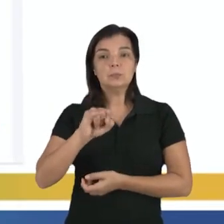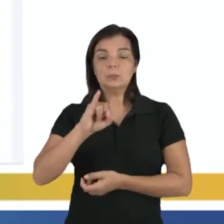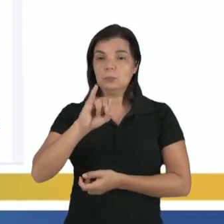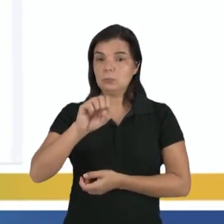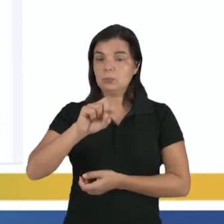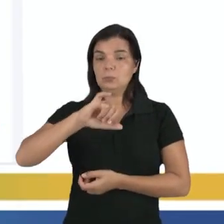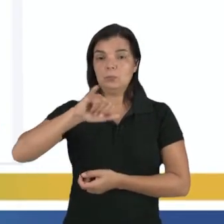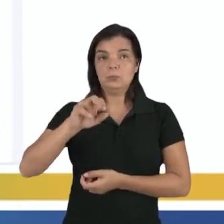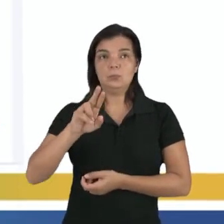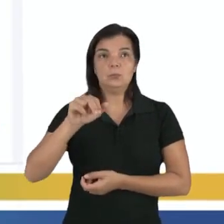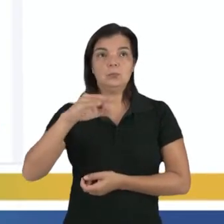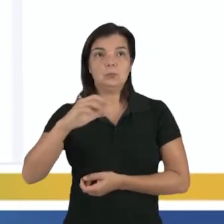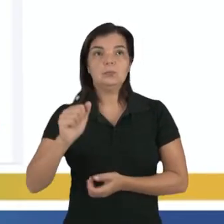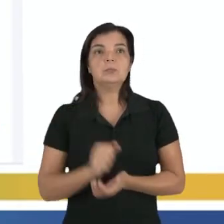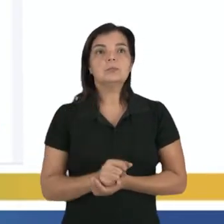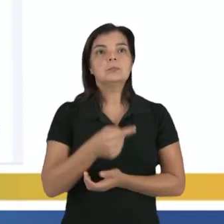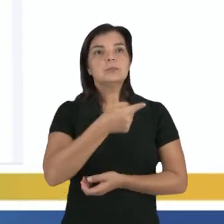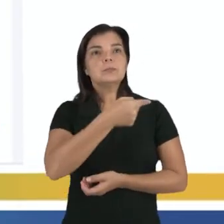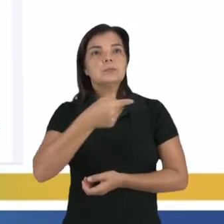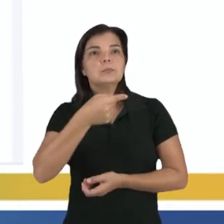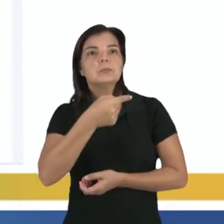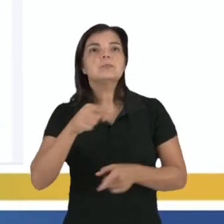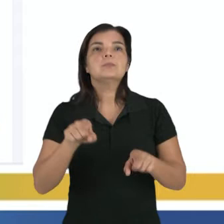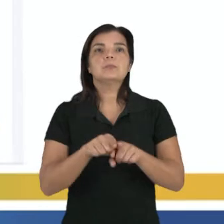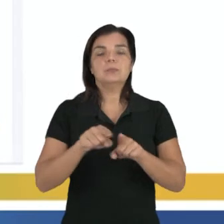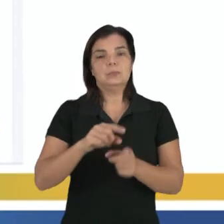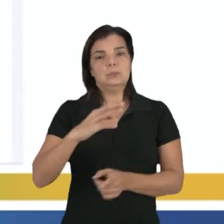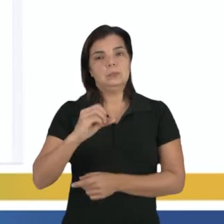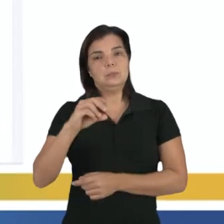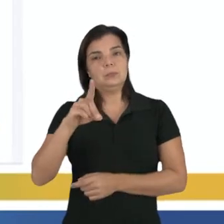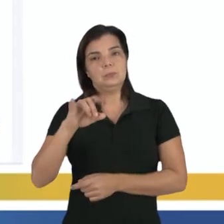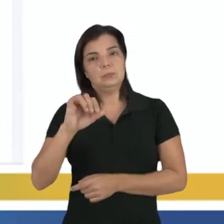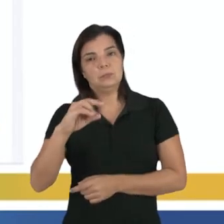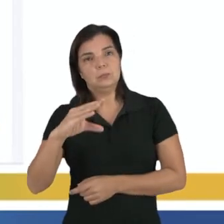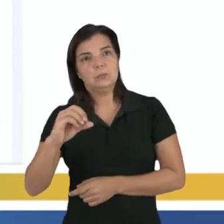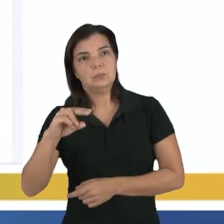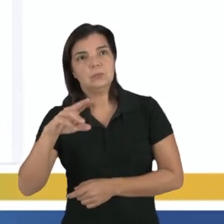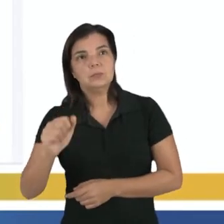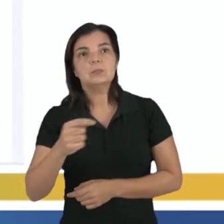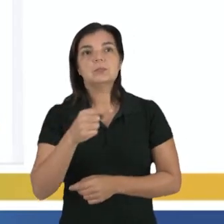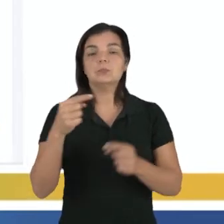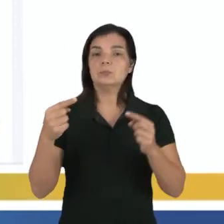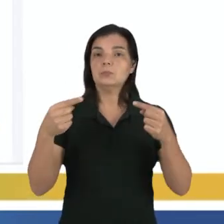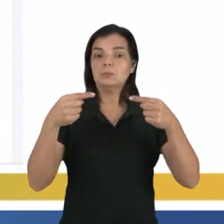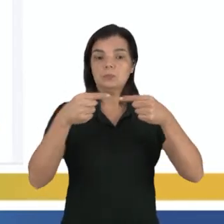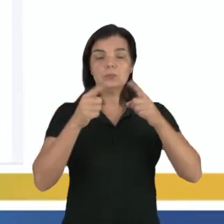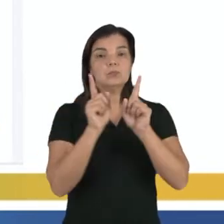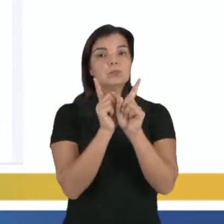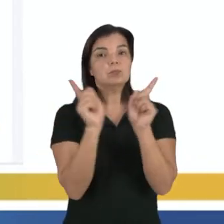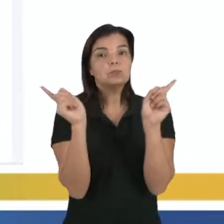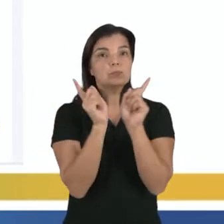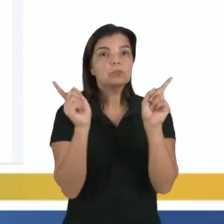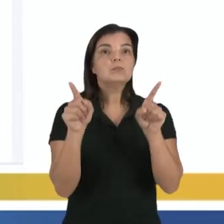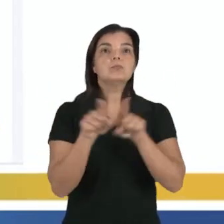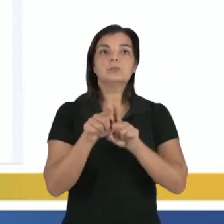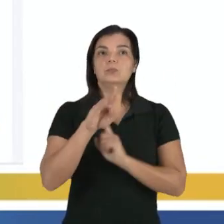disjunção. Temos essa setazinha que simboliza condicional. Essa seta aqui que vai para um lado e para outro